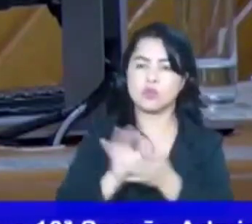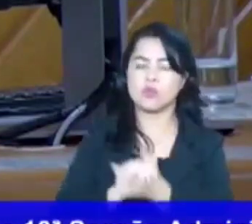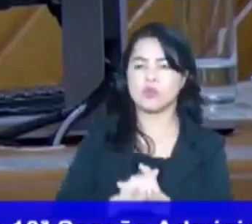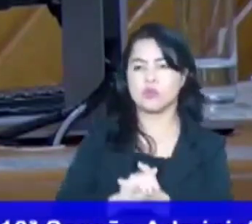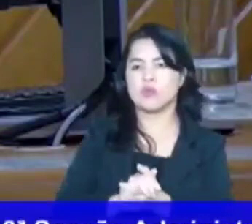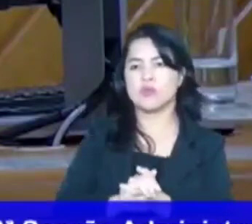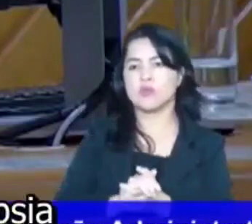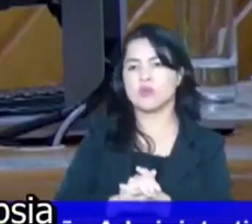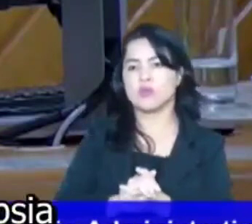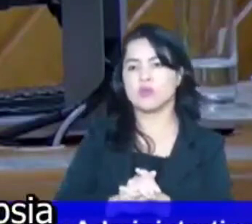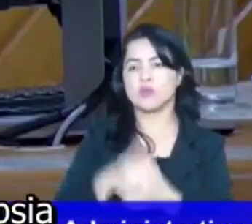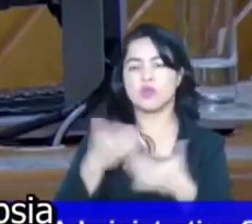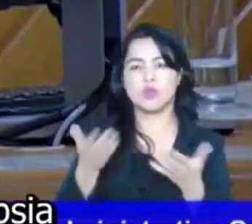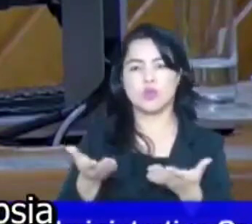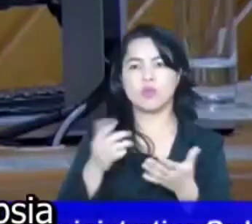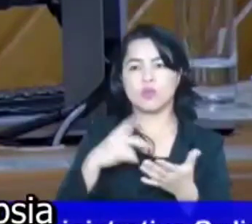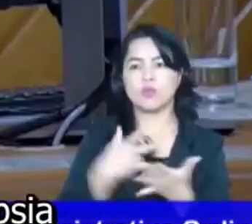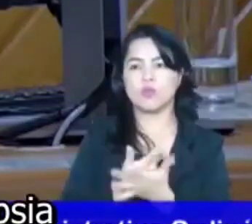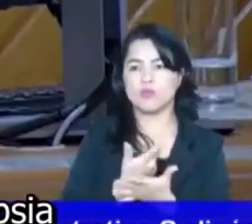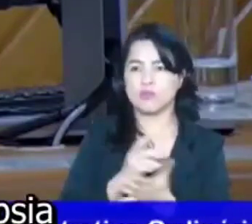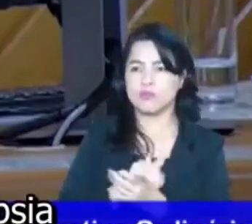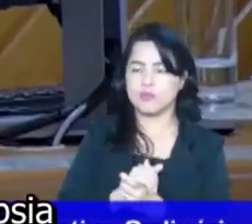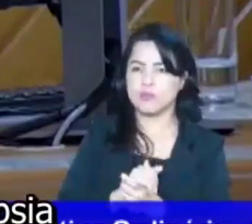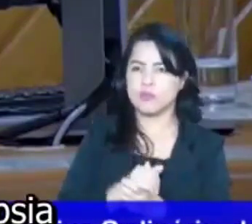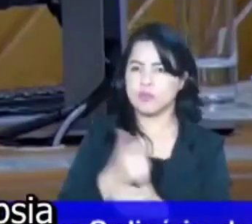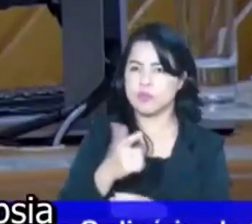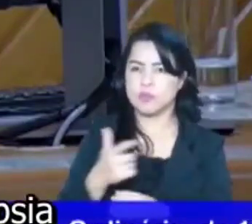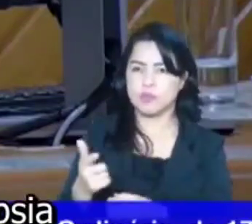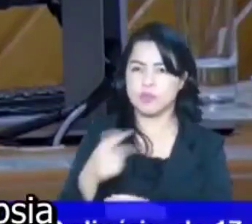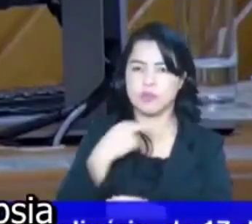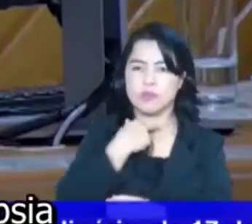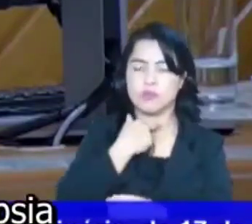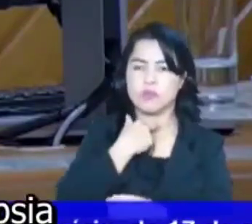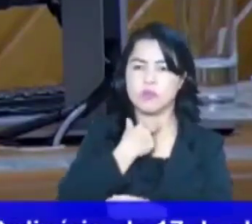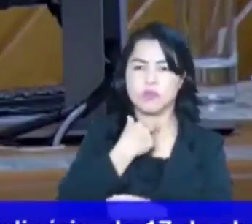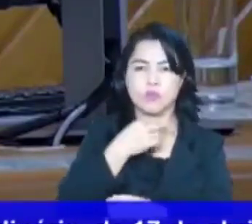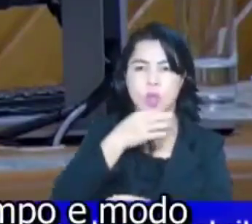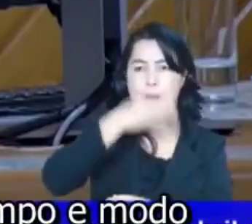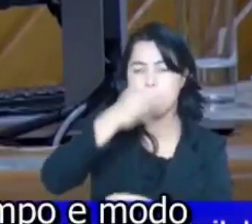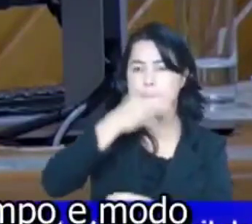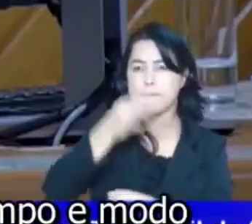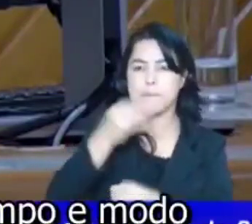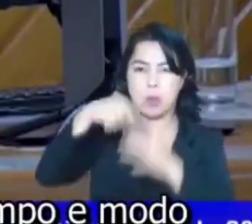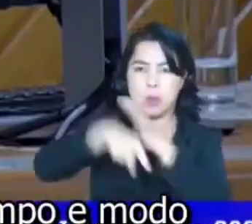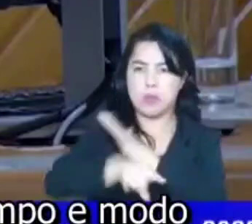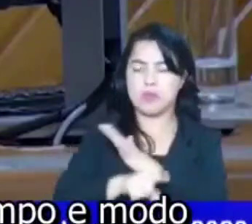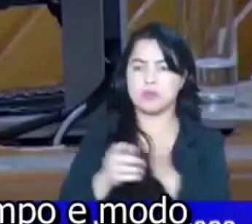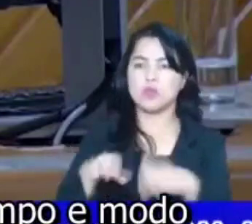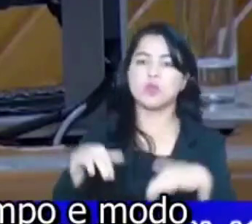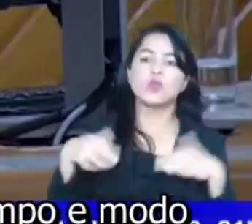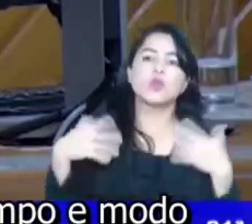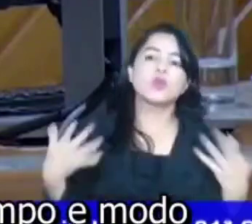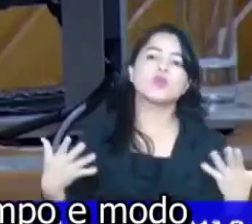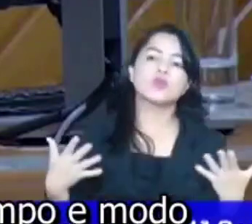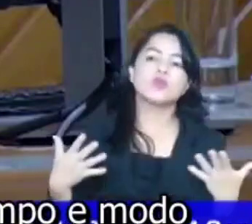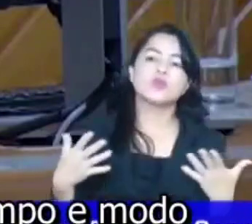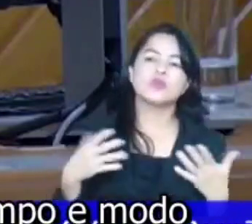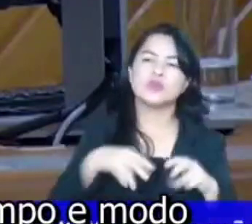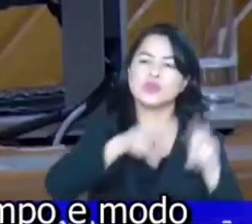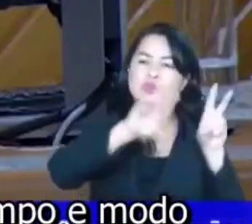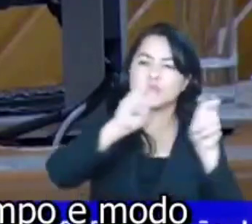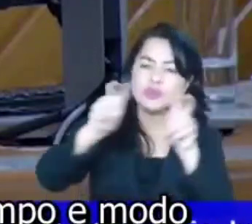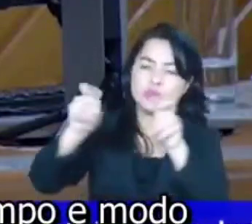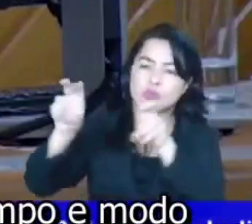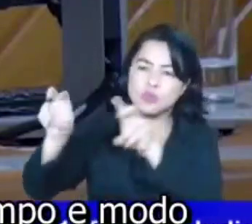a conduta ocorreu. Então, não há que se falar em inépcia. quanto às demais teses, de